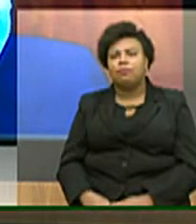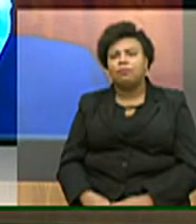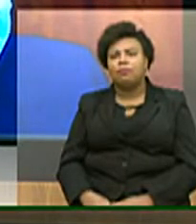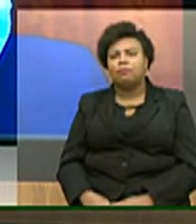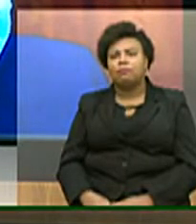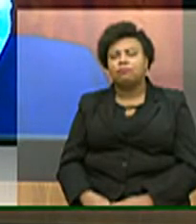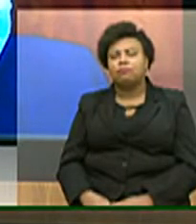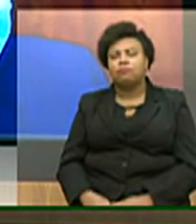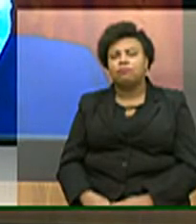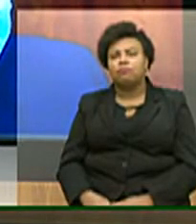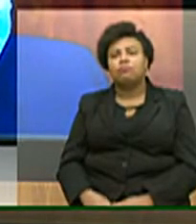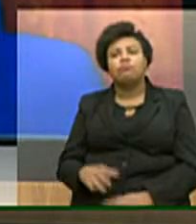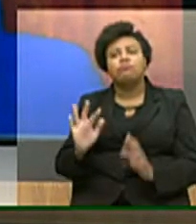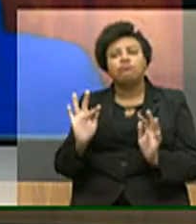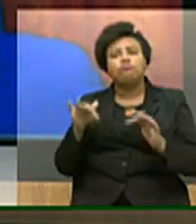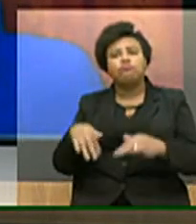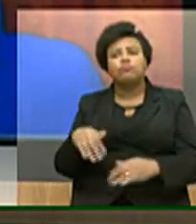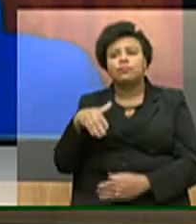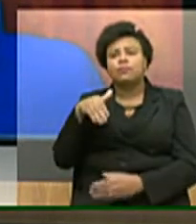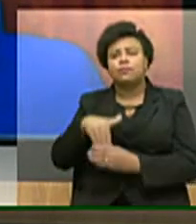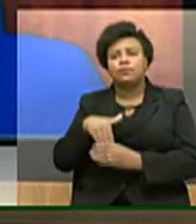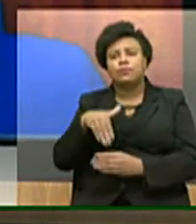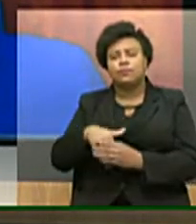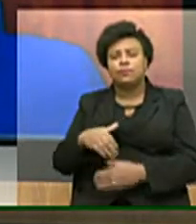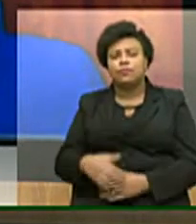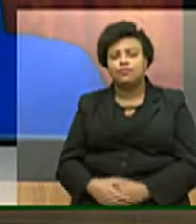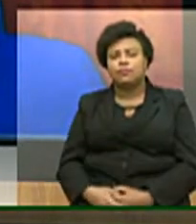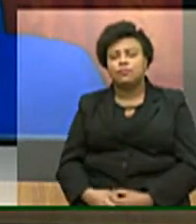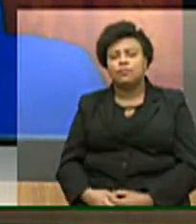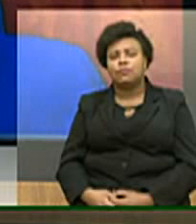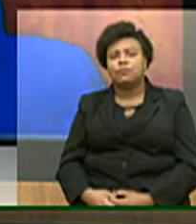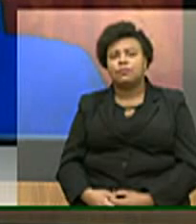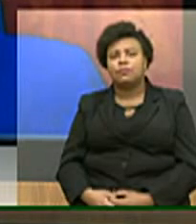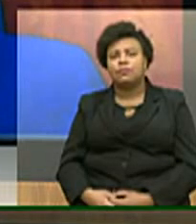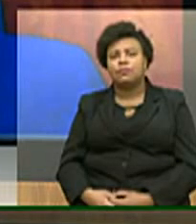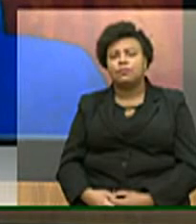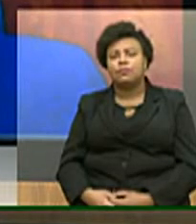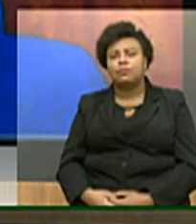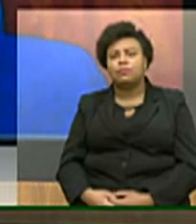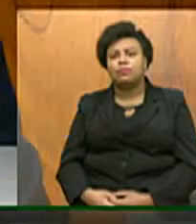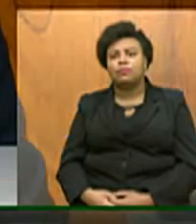Está encerrada a votação.